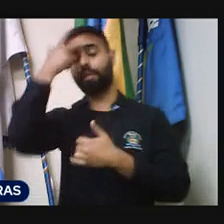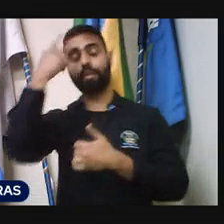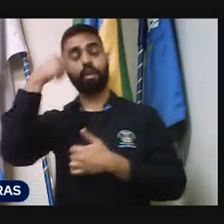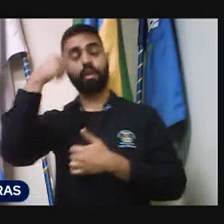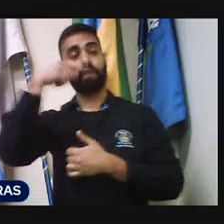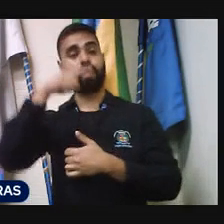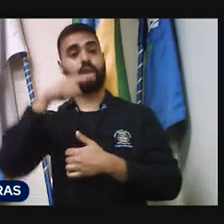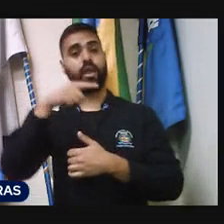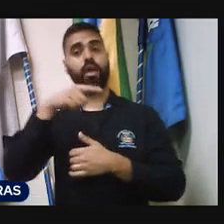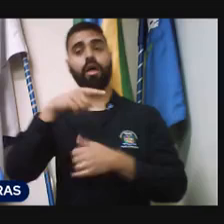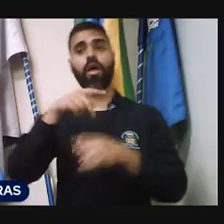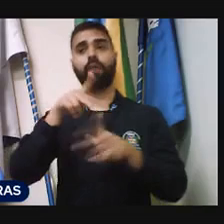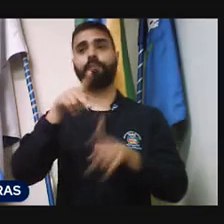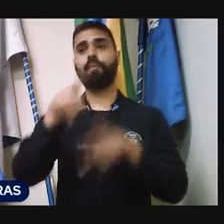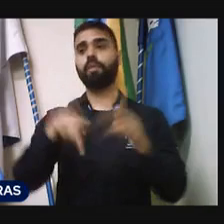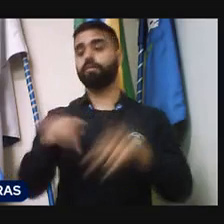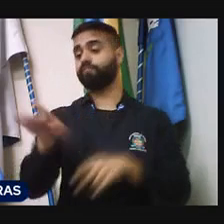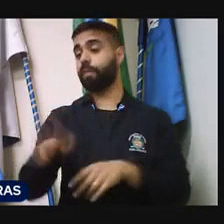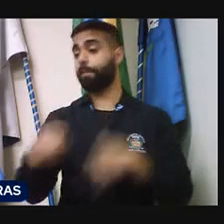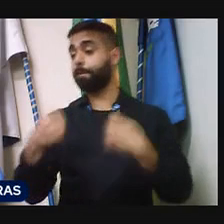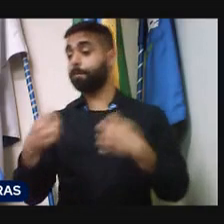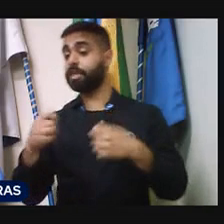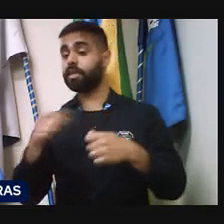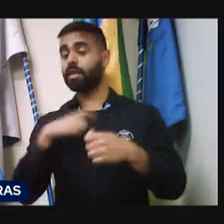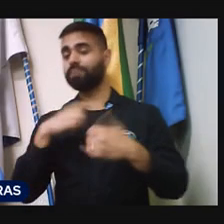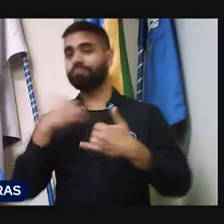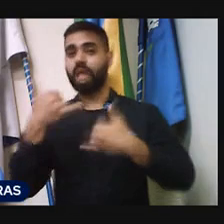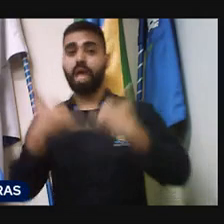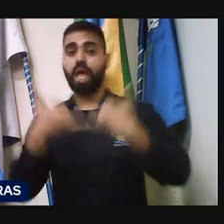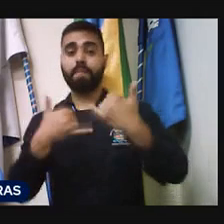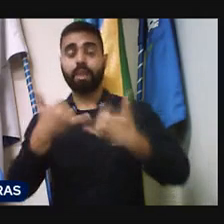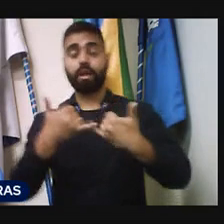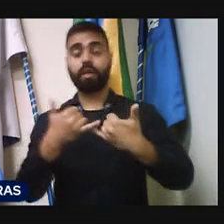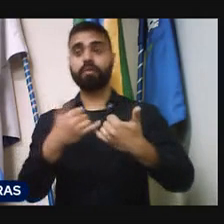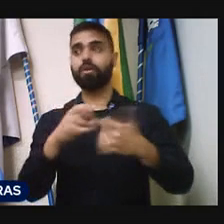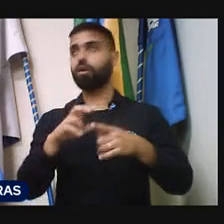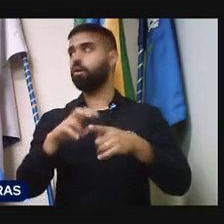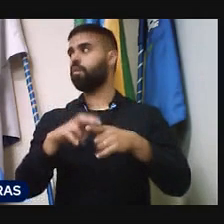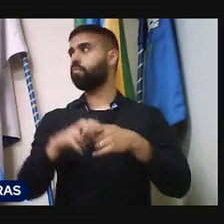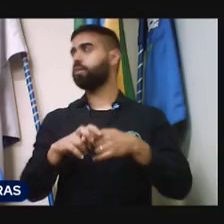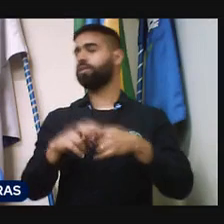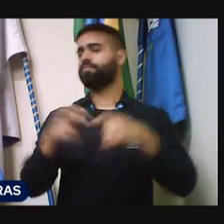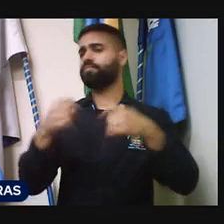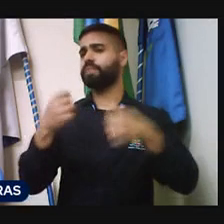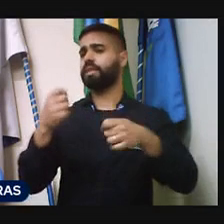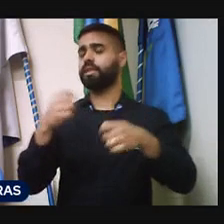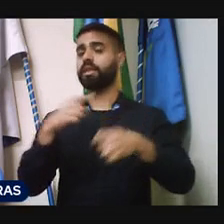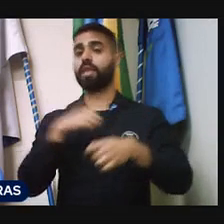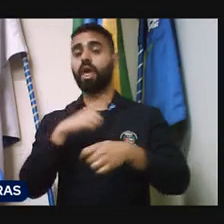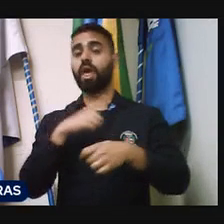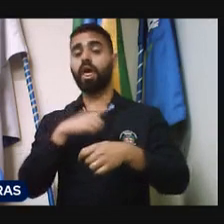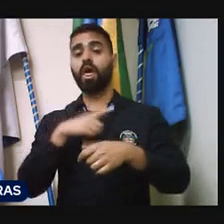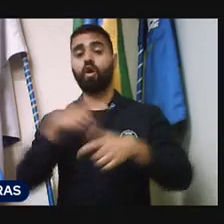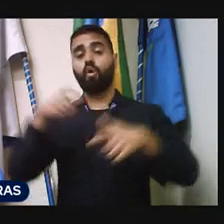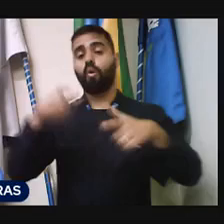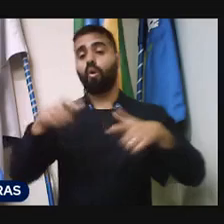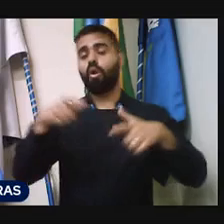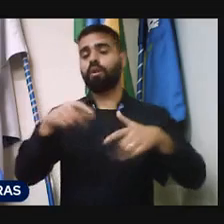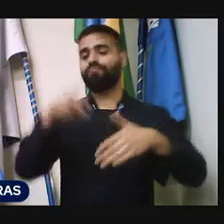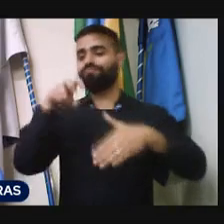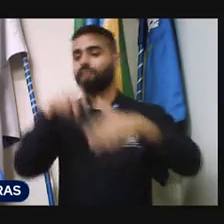o público infantil necessita de brinquedos para entretenimento dessa forma é necessária a instalação de um parque infantil